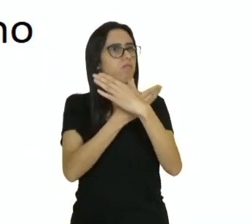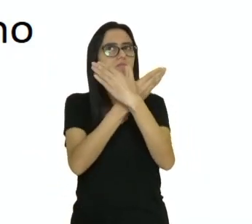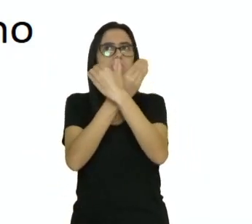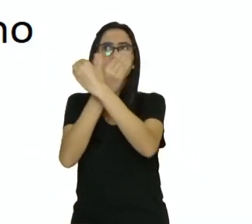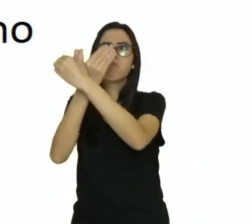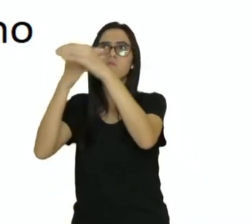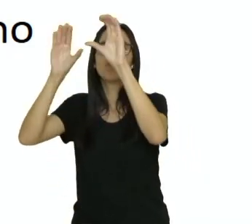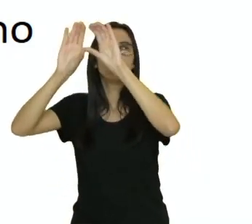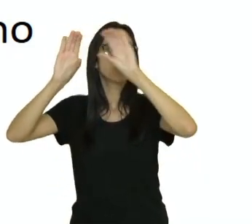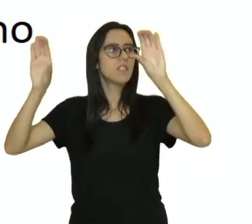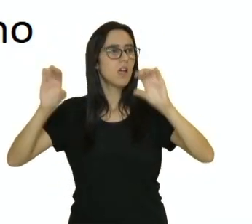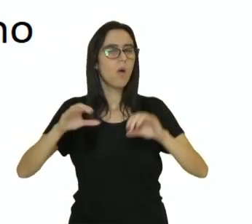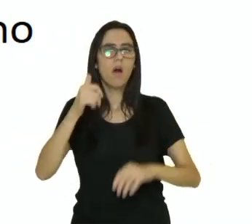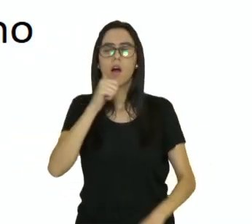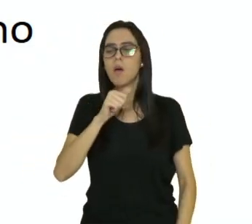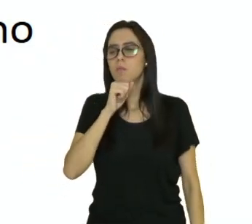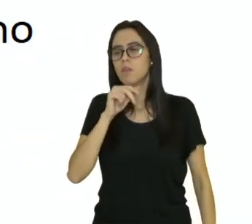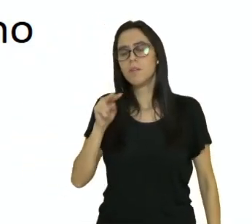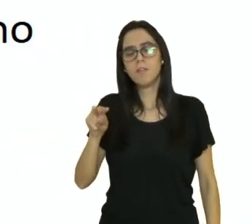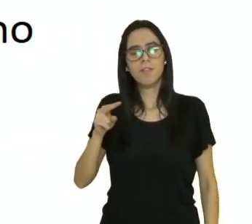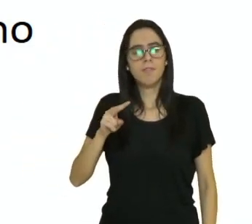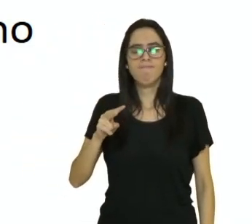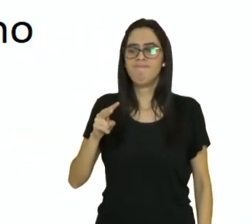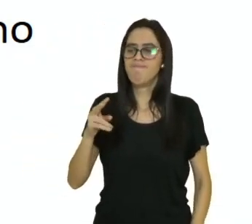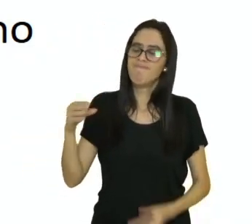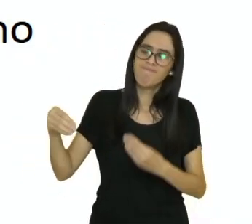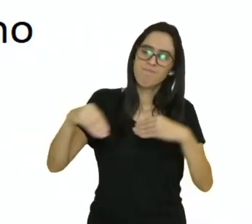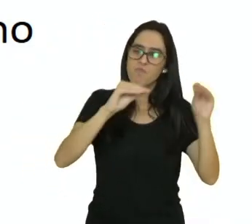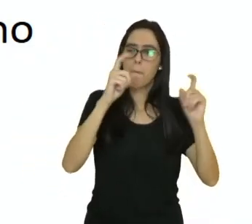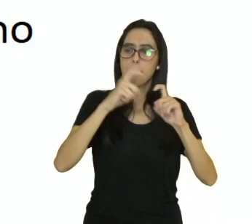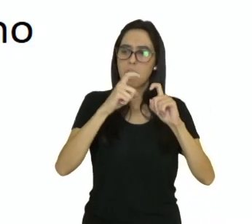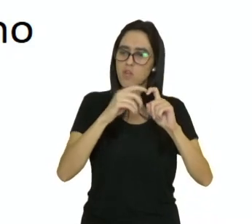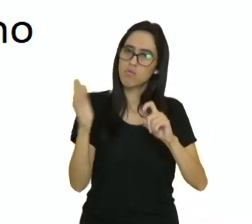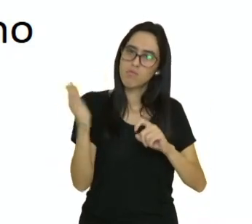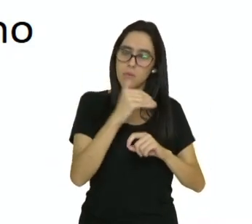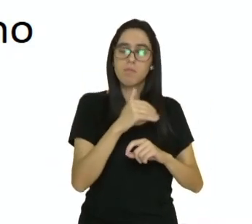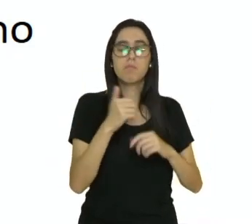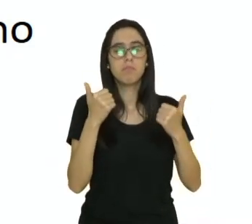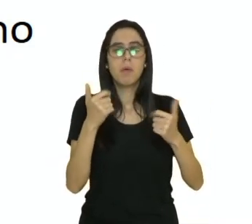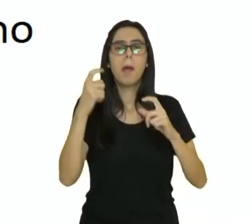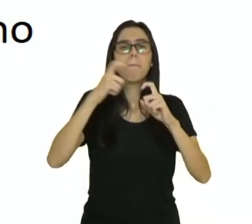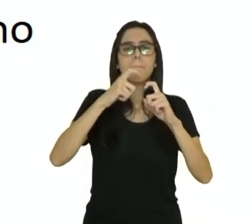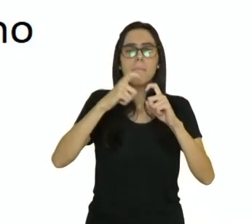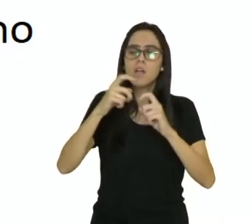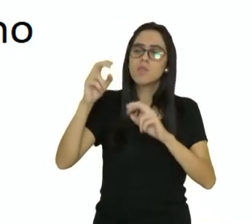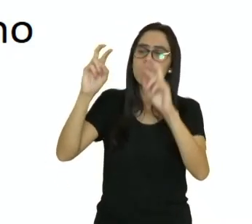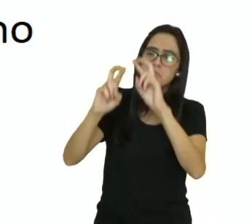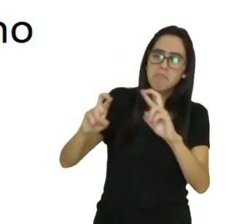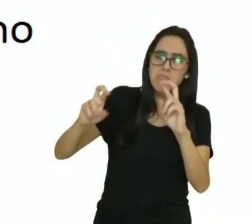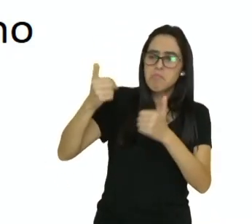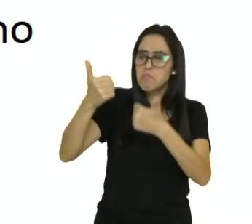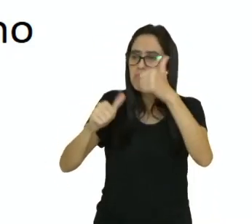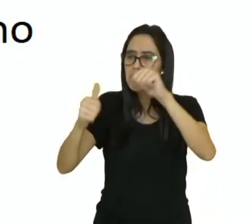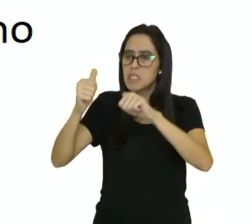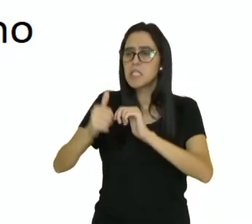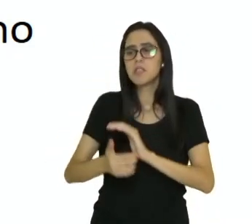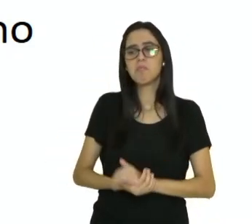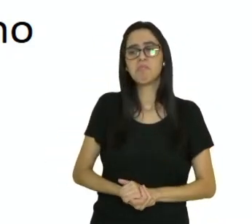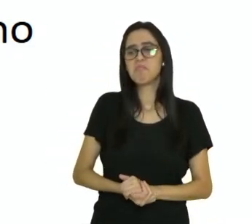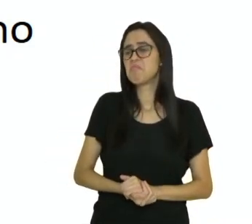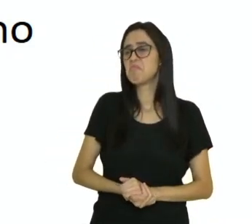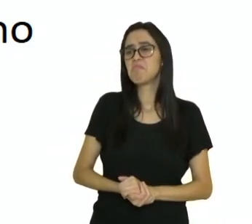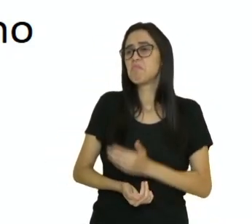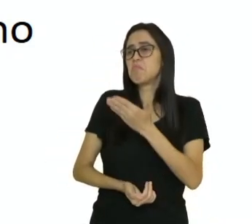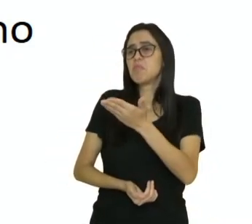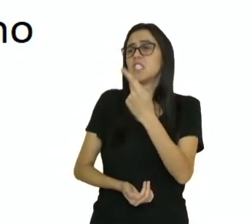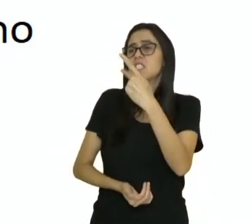mãe decidiu levá-lo ao médico. Após o exame, o doutor Epaminondas abanou a cabeça. Não há nada a